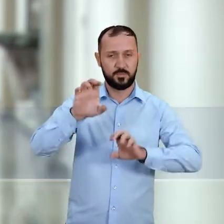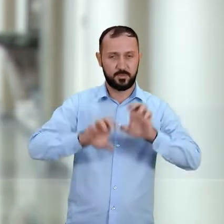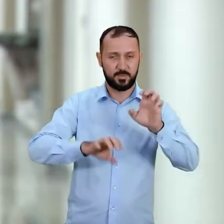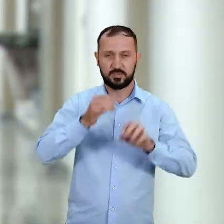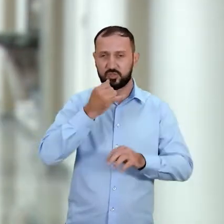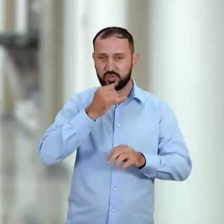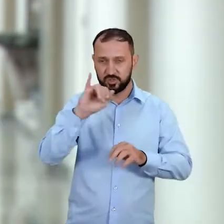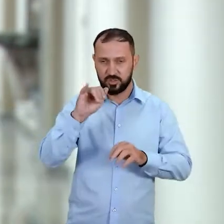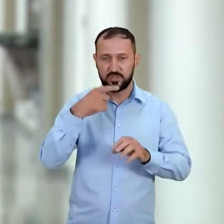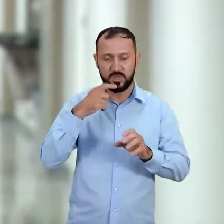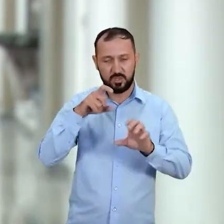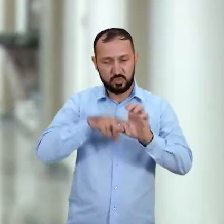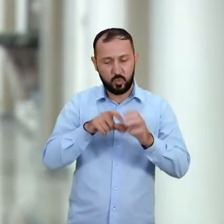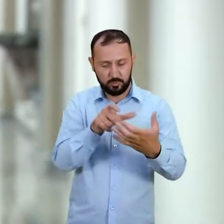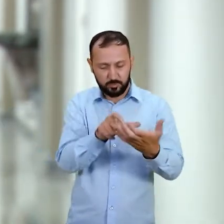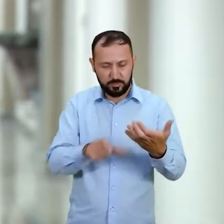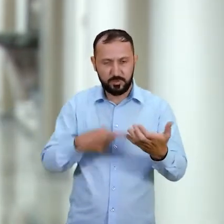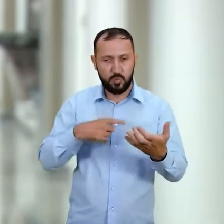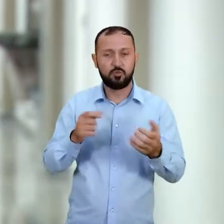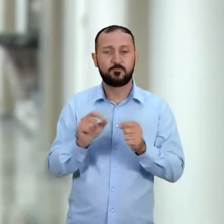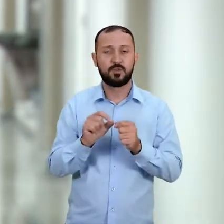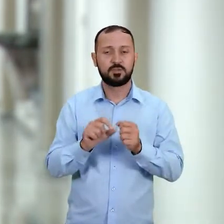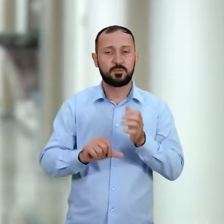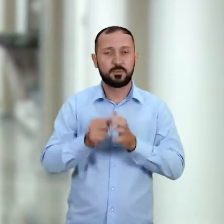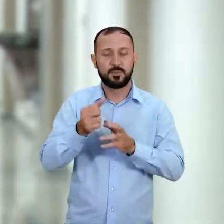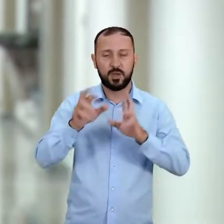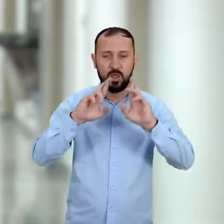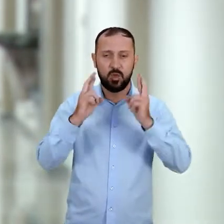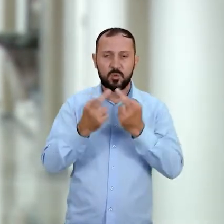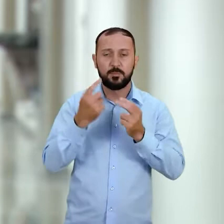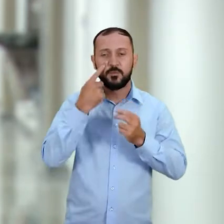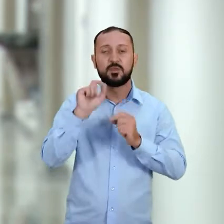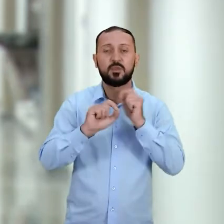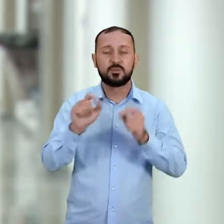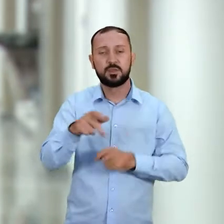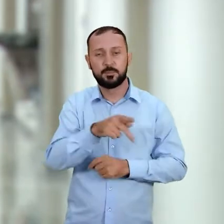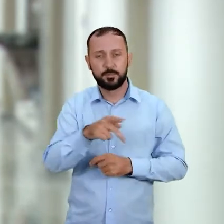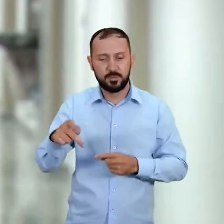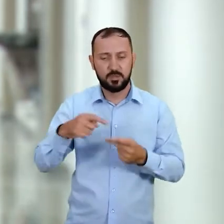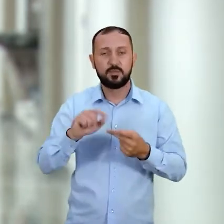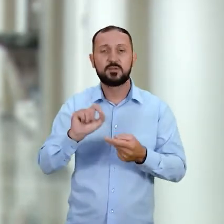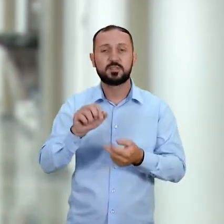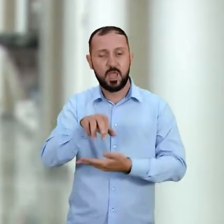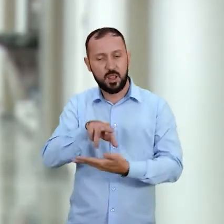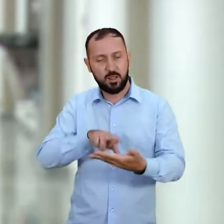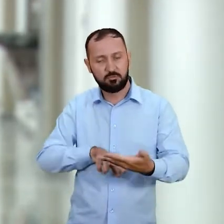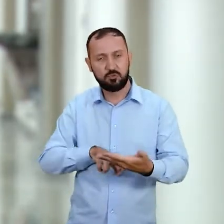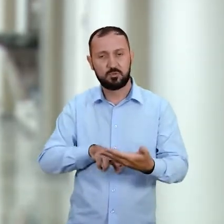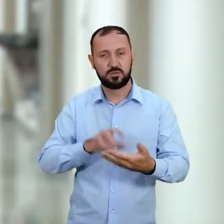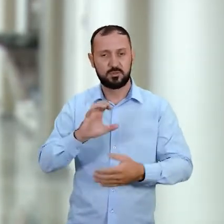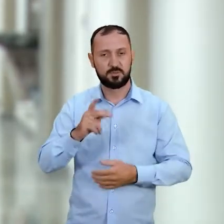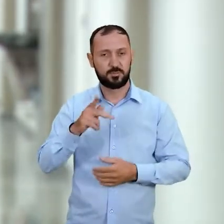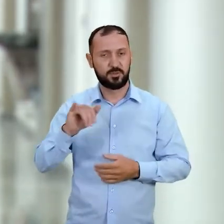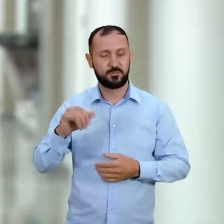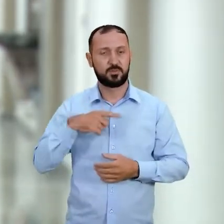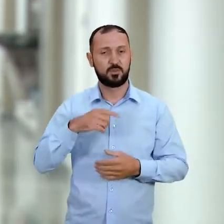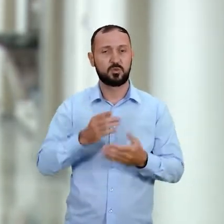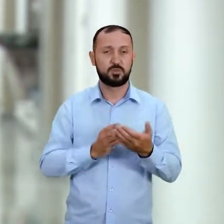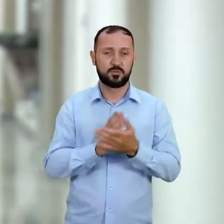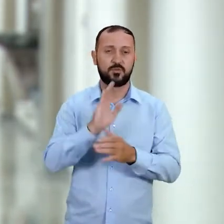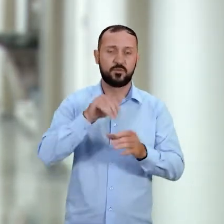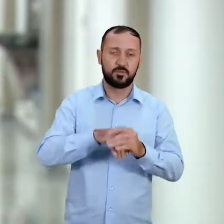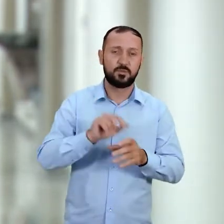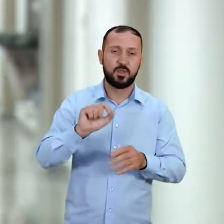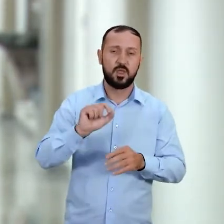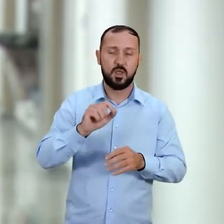Grosso do Sul, se reuniram hoje na Assembleia Legislativa para a definição da presidência e relatoria da CPI. Os eleitos foram